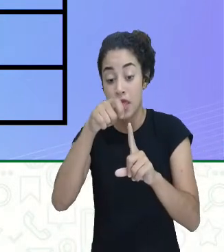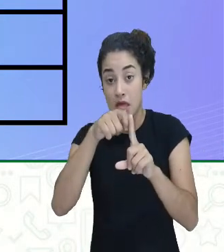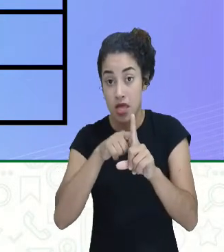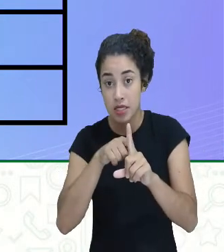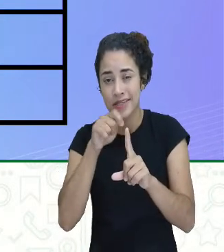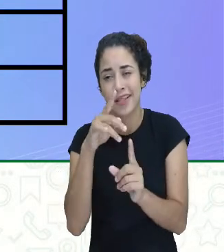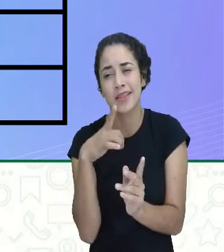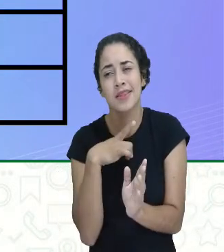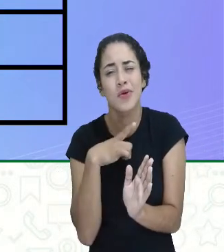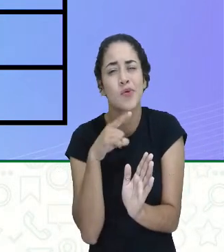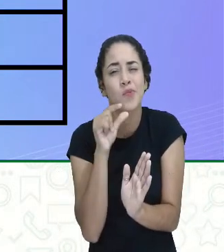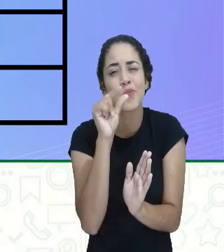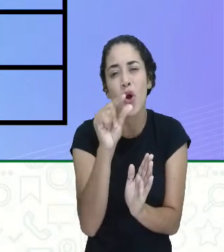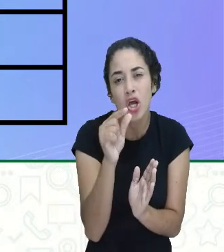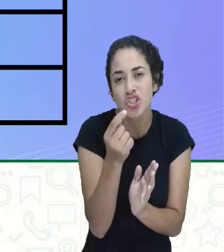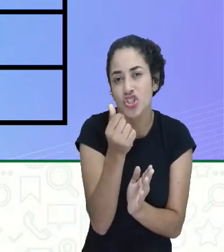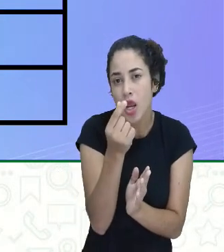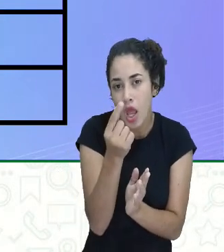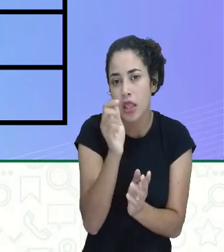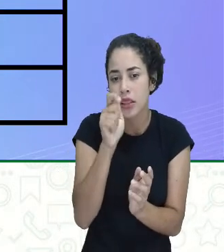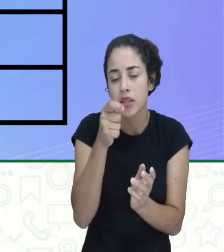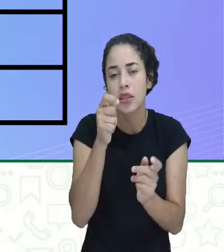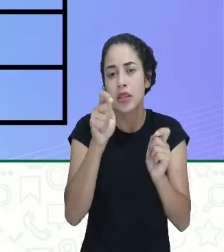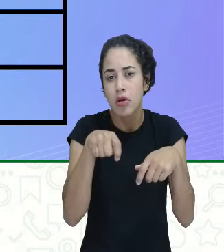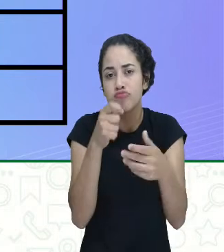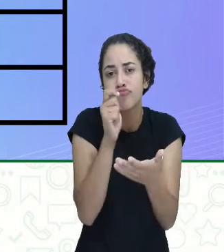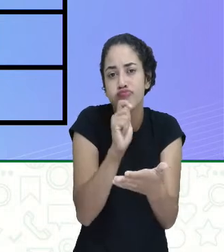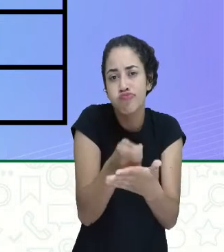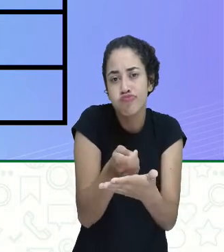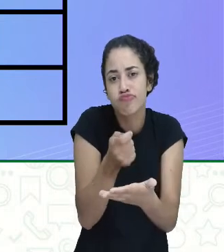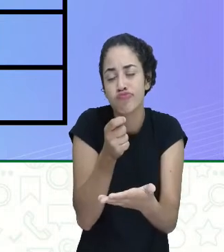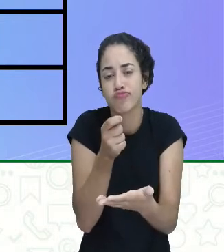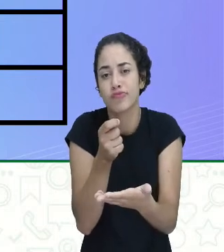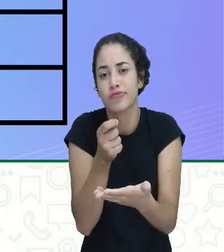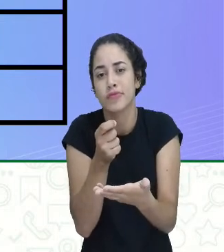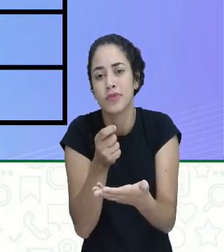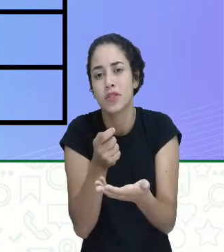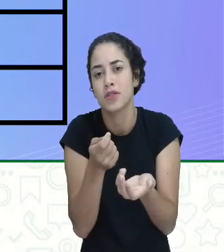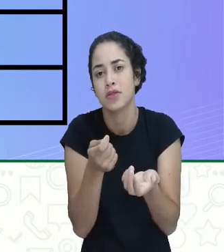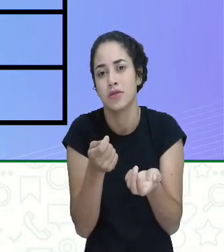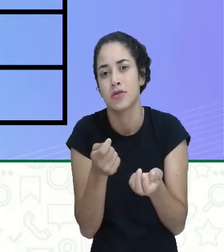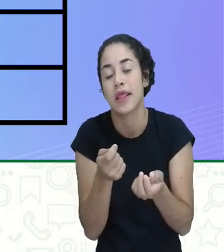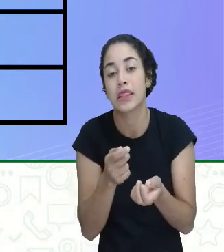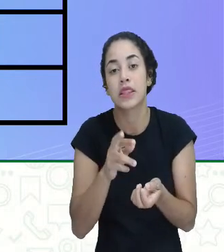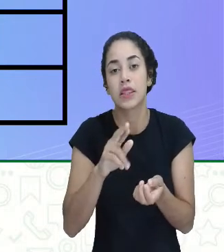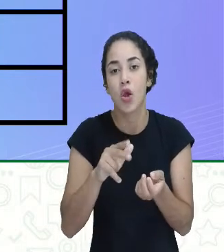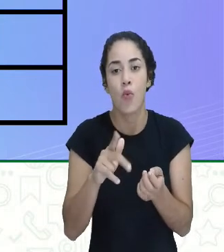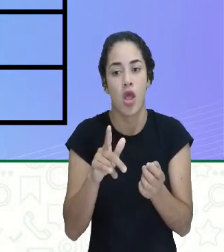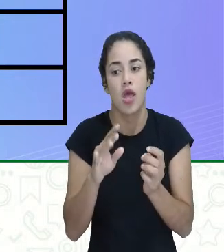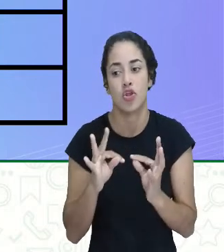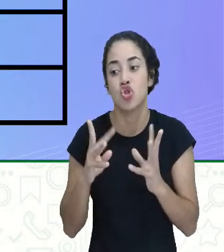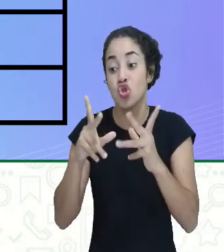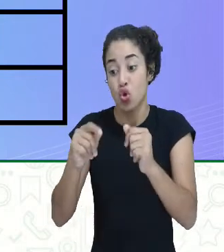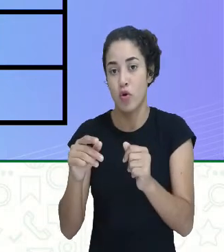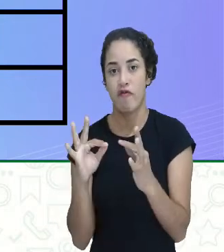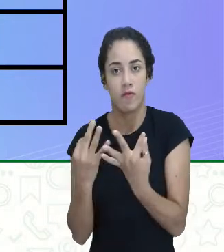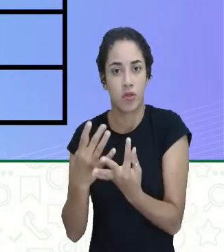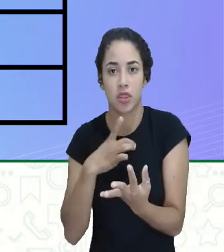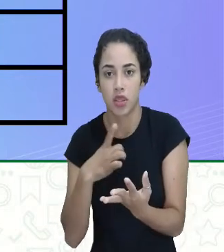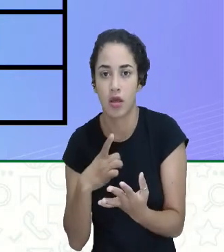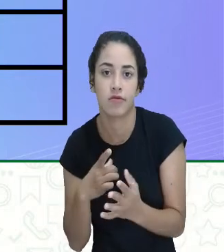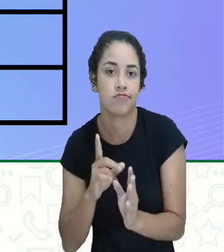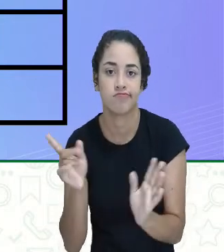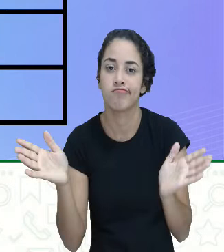um pouquinho de dinheiro para o lazer, né, que isso nem sobra para todas, tá certo?